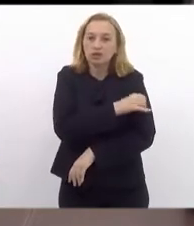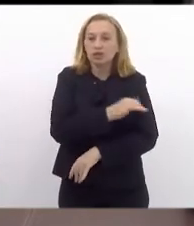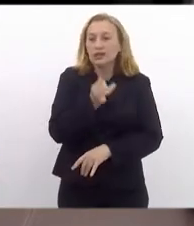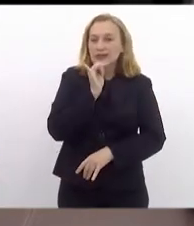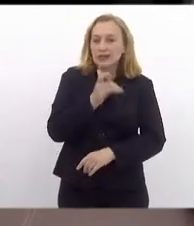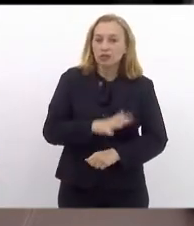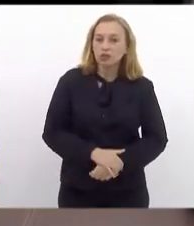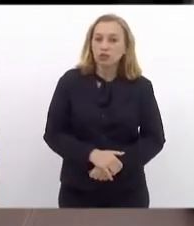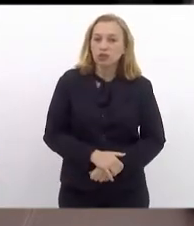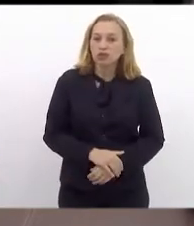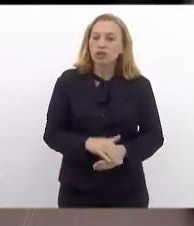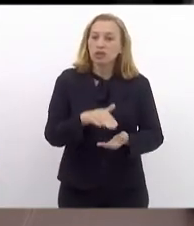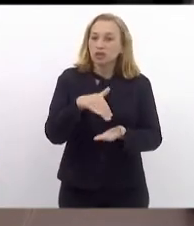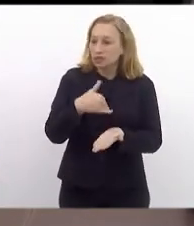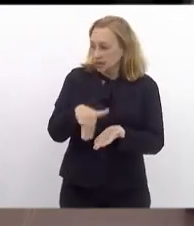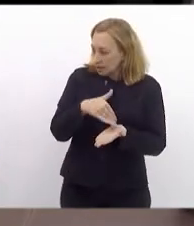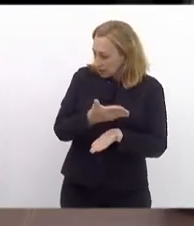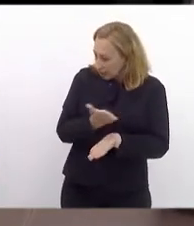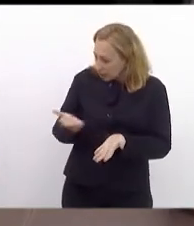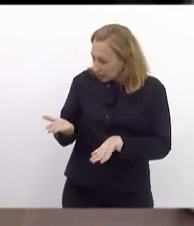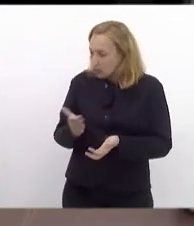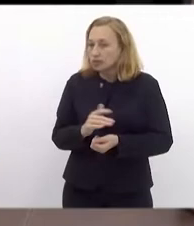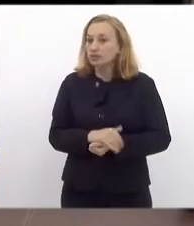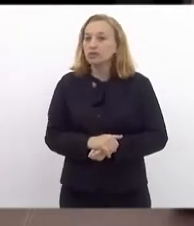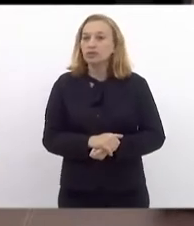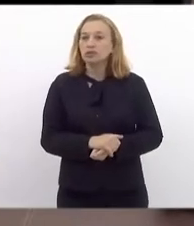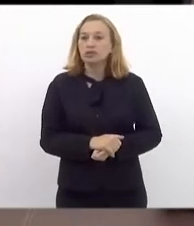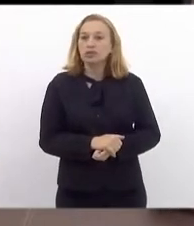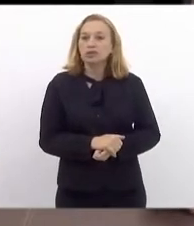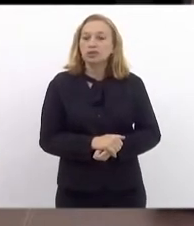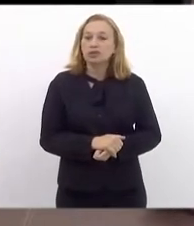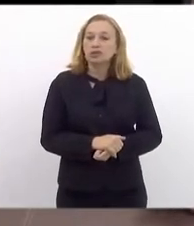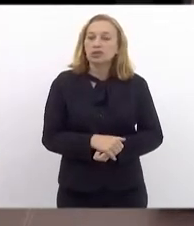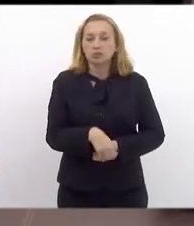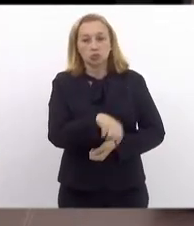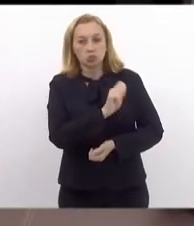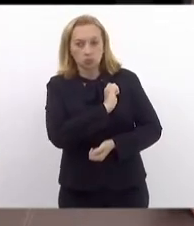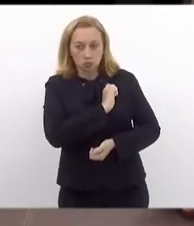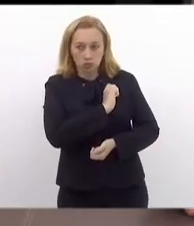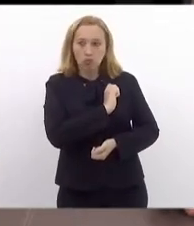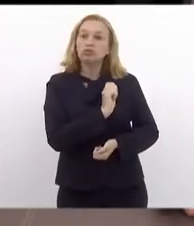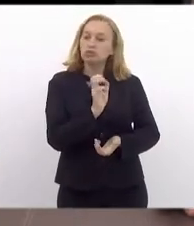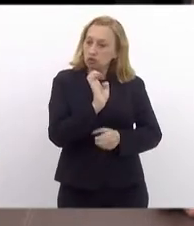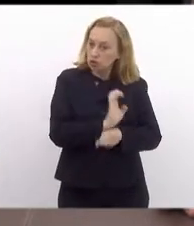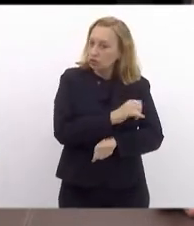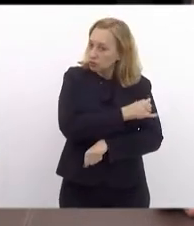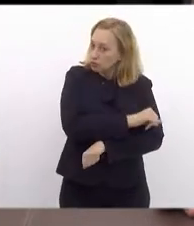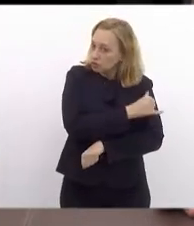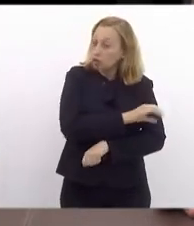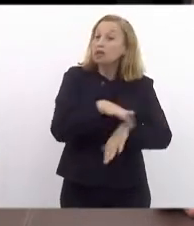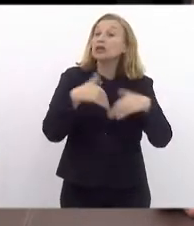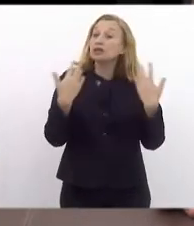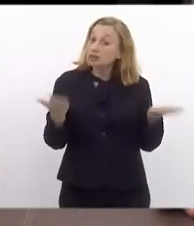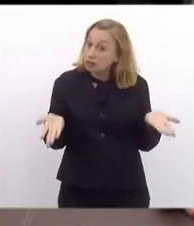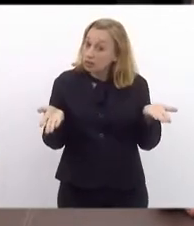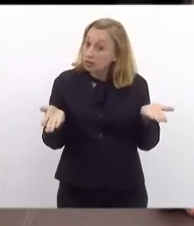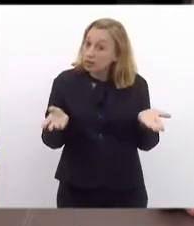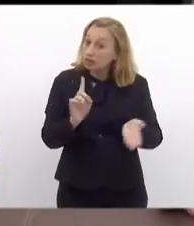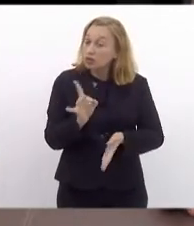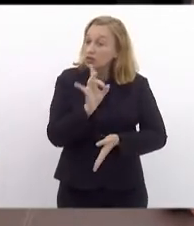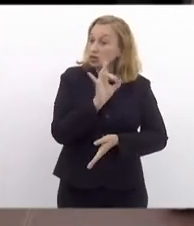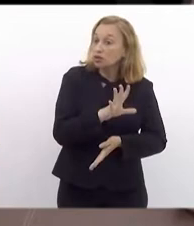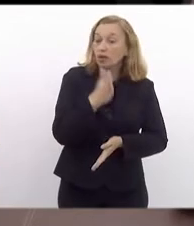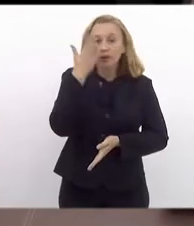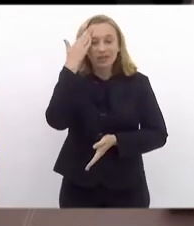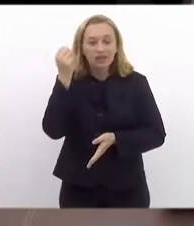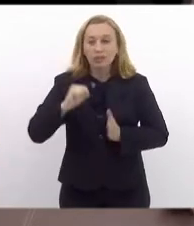por exemplo é secretário estamos é em regime de recuperação fiscal do Estado do Rio de Janeiro Então não é só